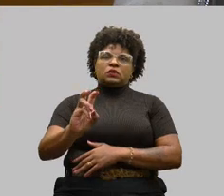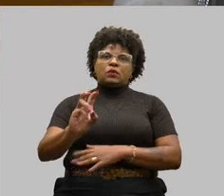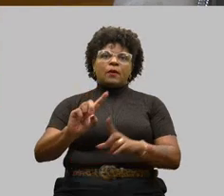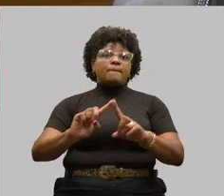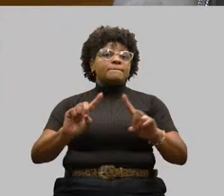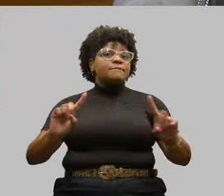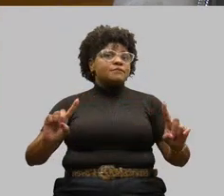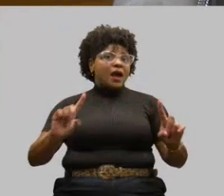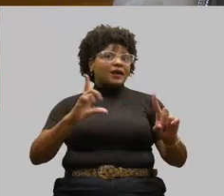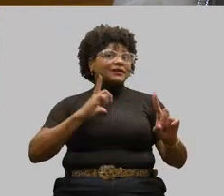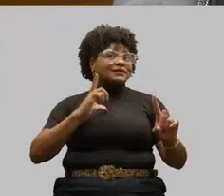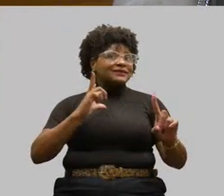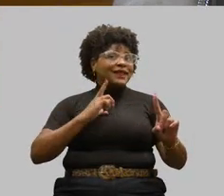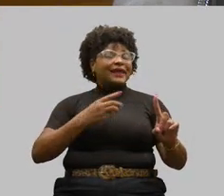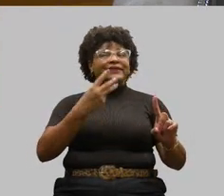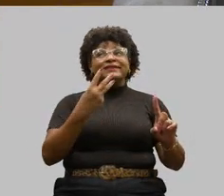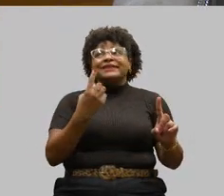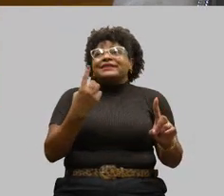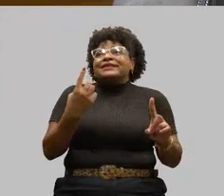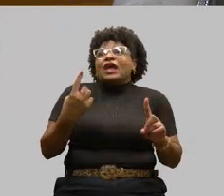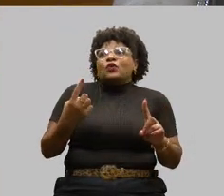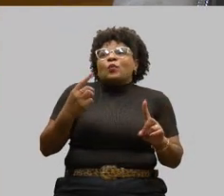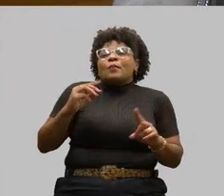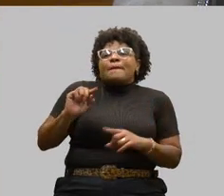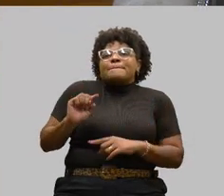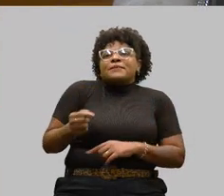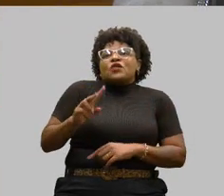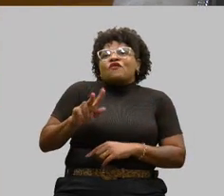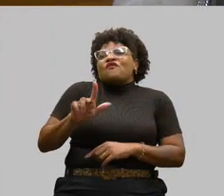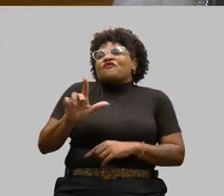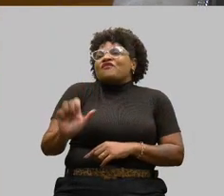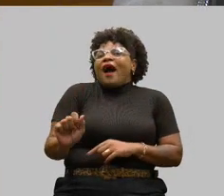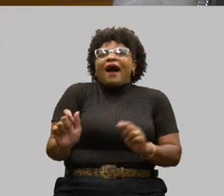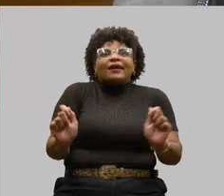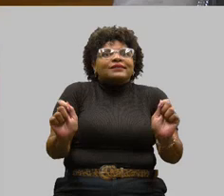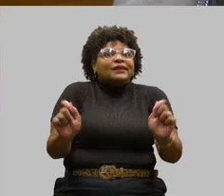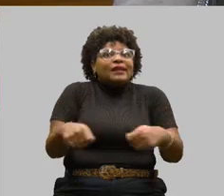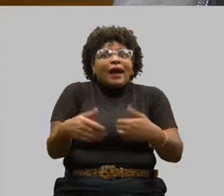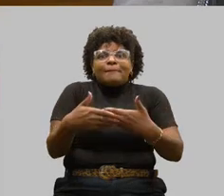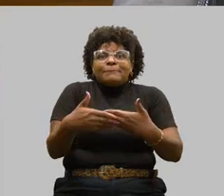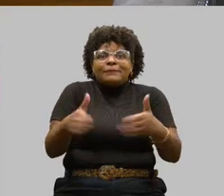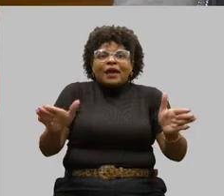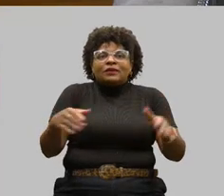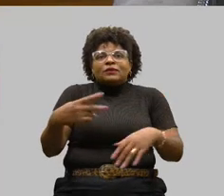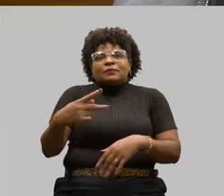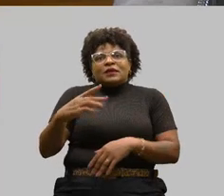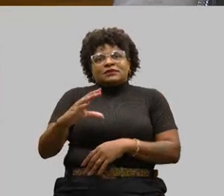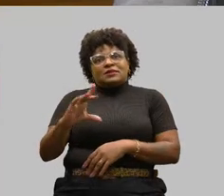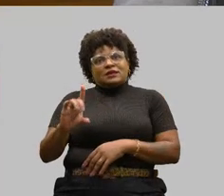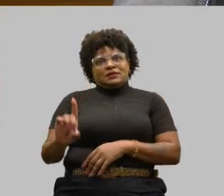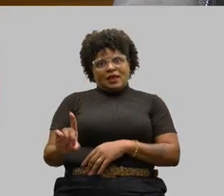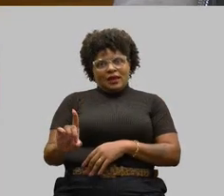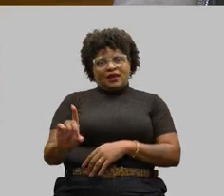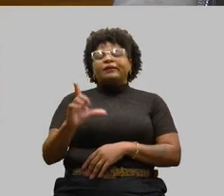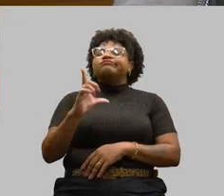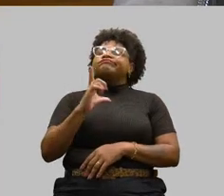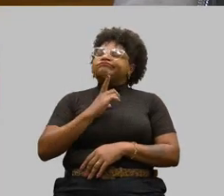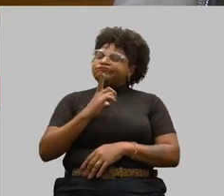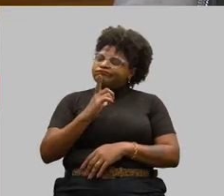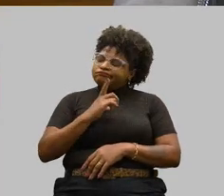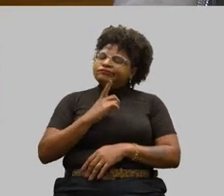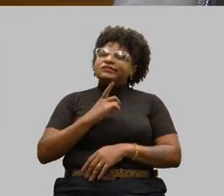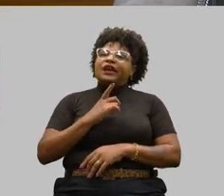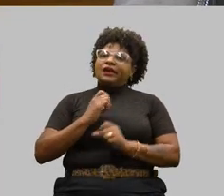a gente tem 31 mil vagas ainda serem ocupadas a gente tem um caminho muito grande ainda percorrer